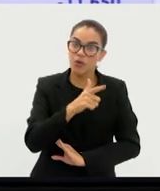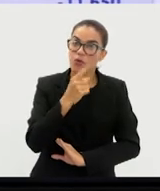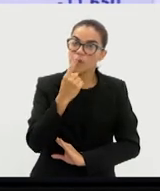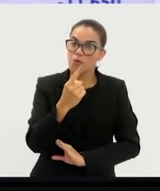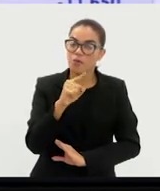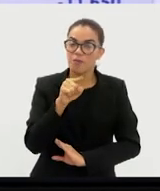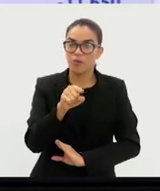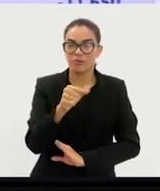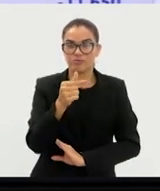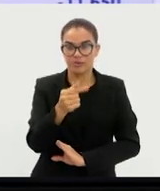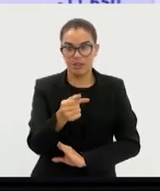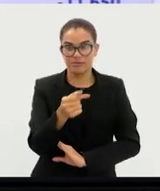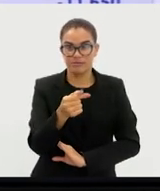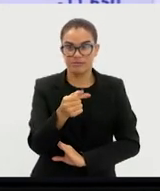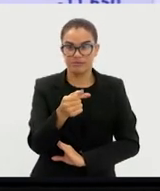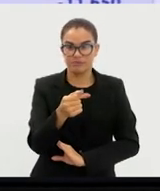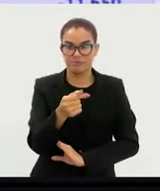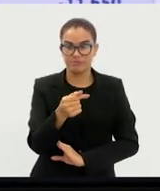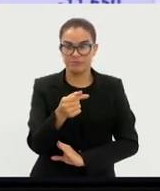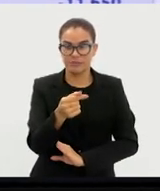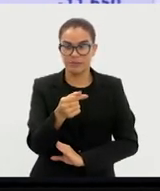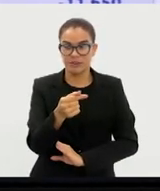no resultado primário.